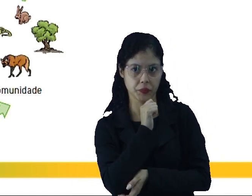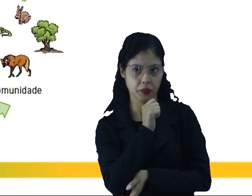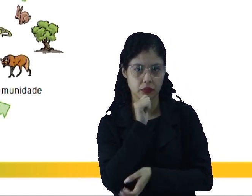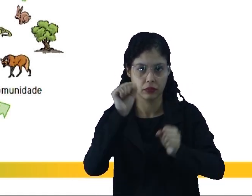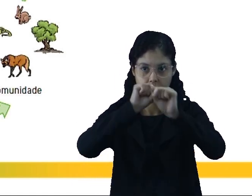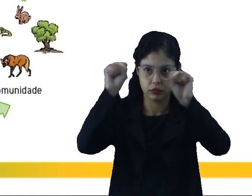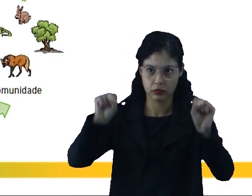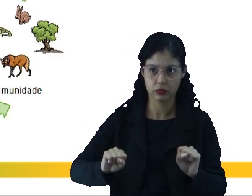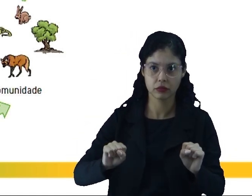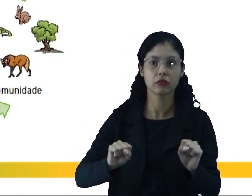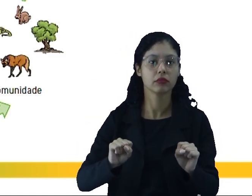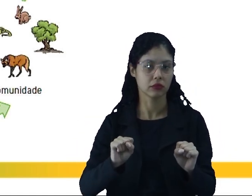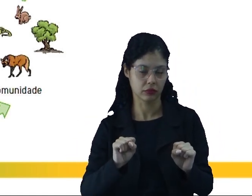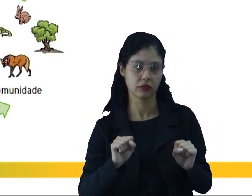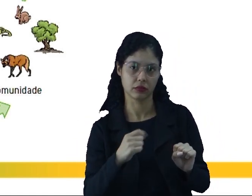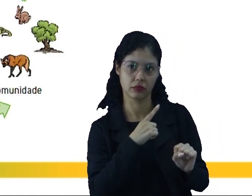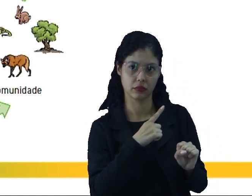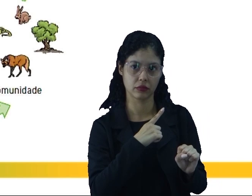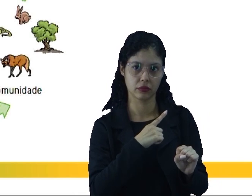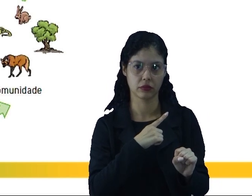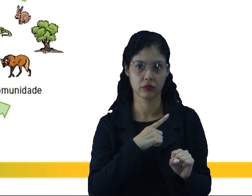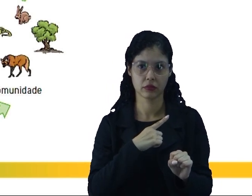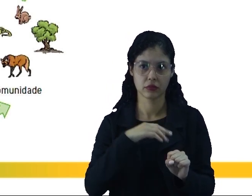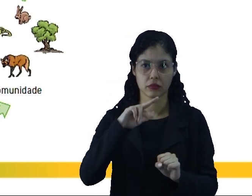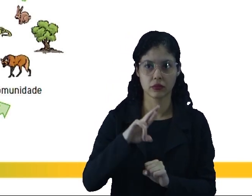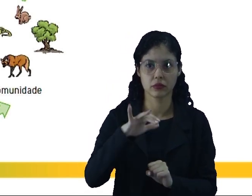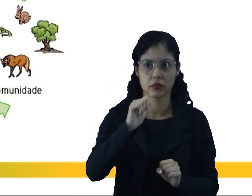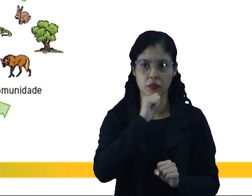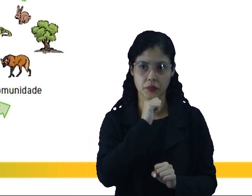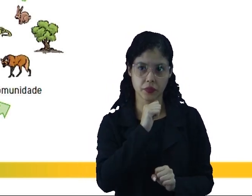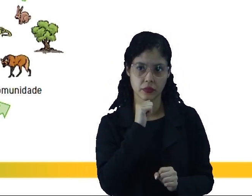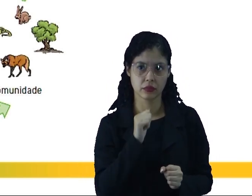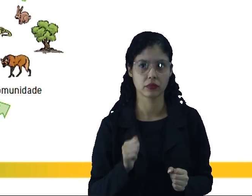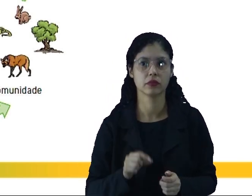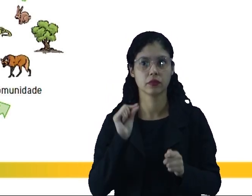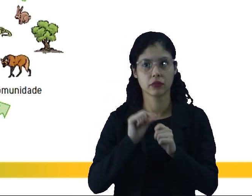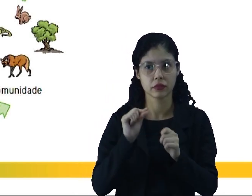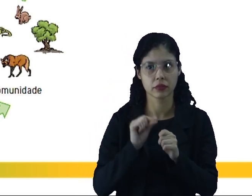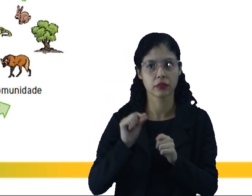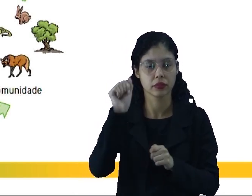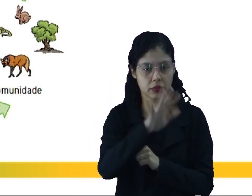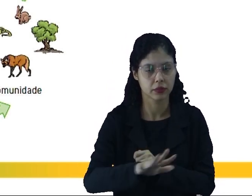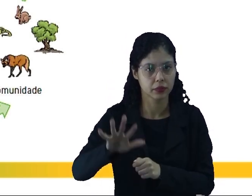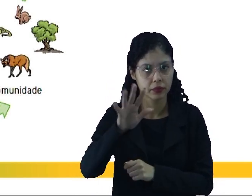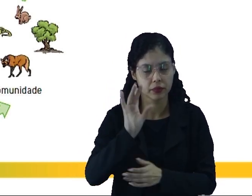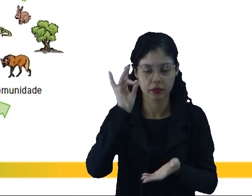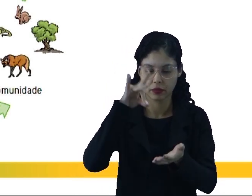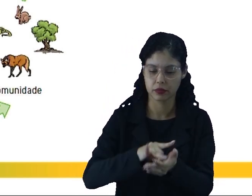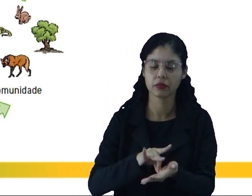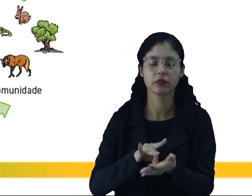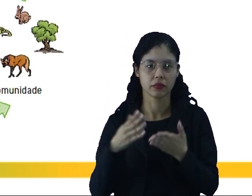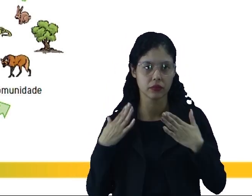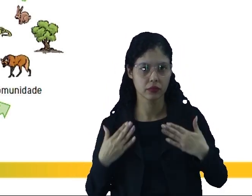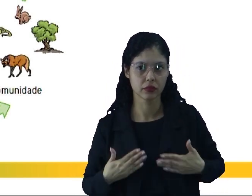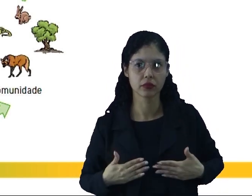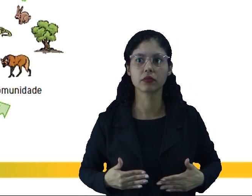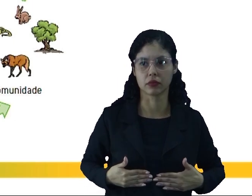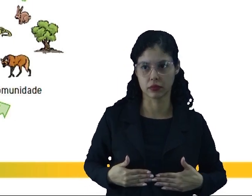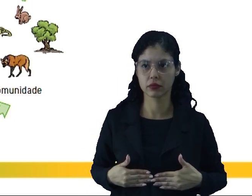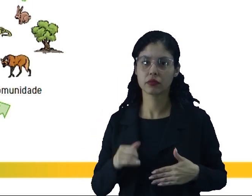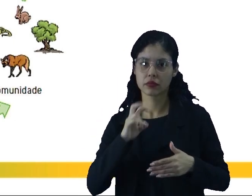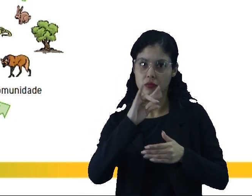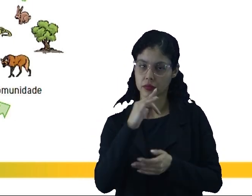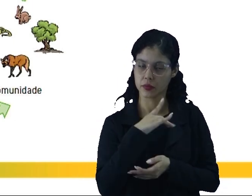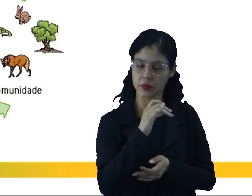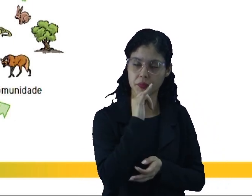gente tem um sistema. Um conjunto de sistemas, a gente tem um organismo. Então, trazendo para a nossa realidade, para o corpo humano, a gente